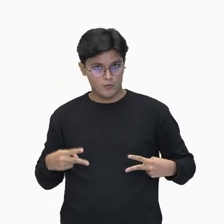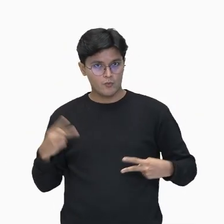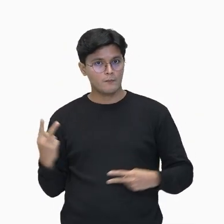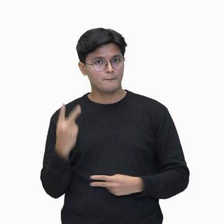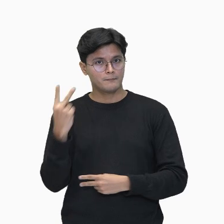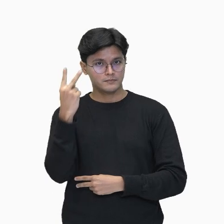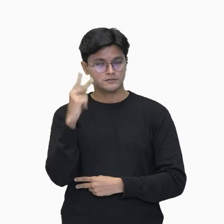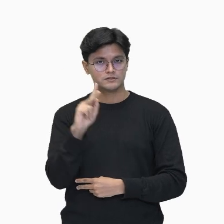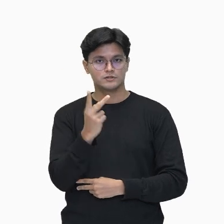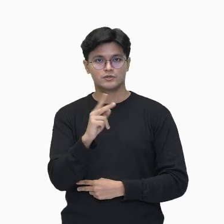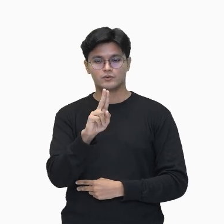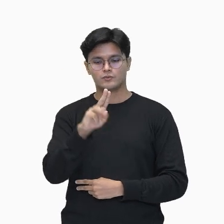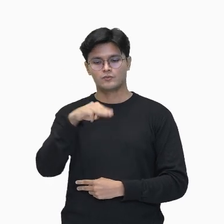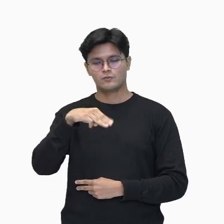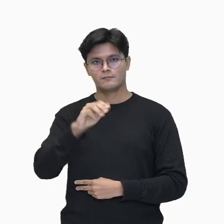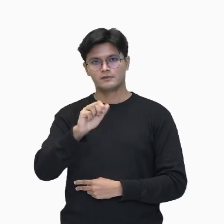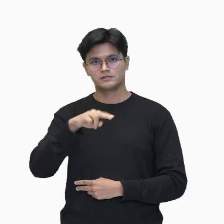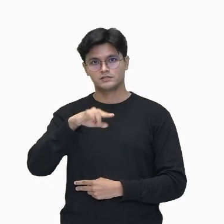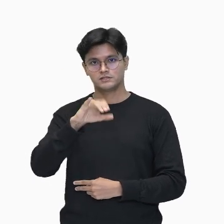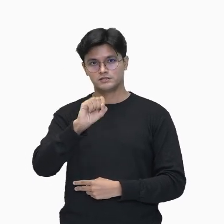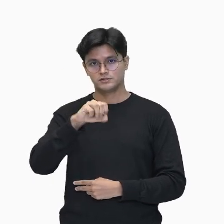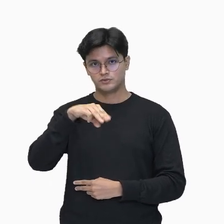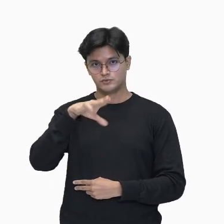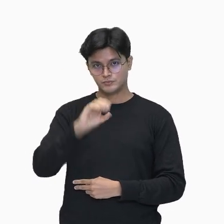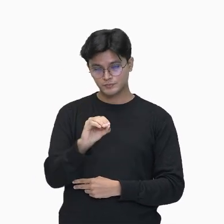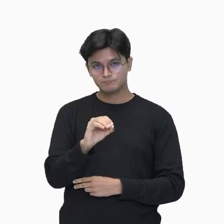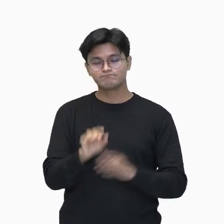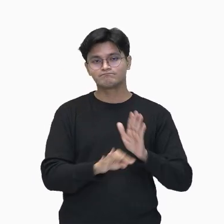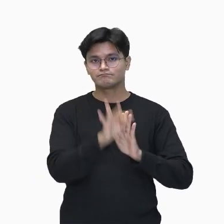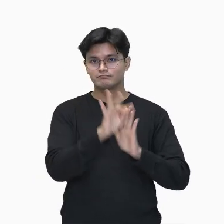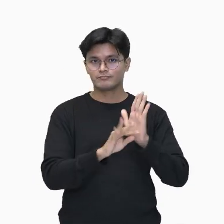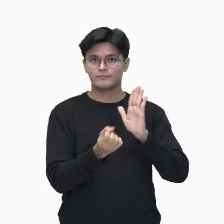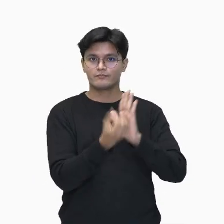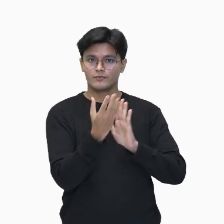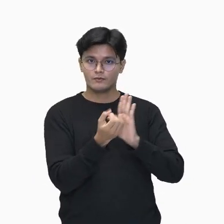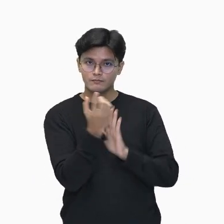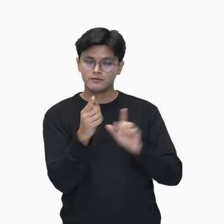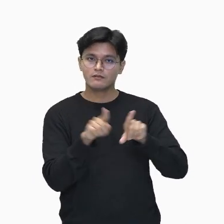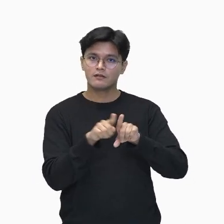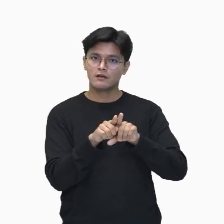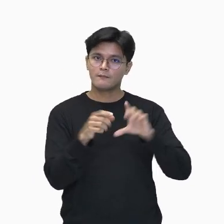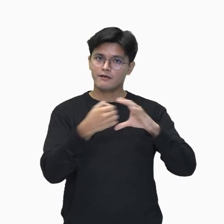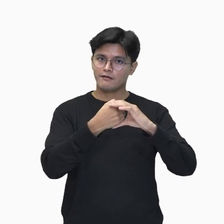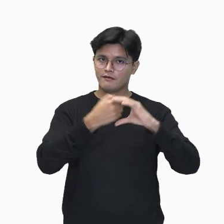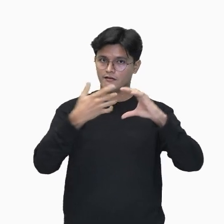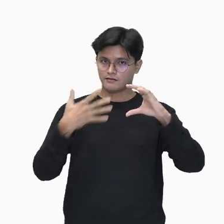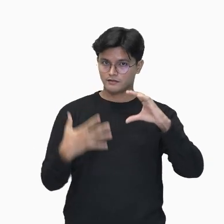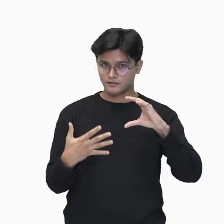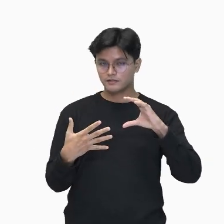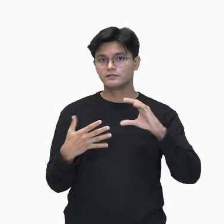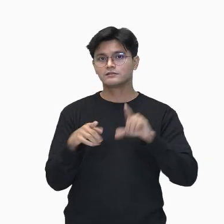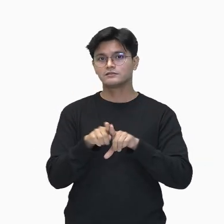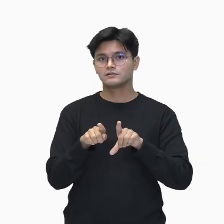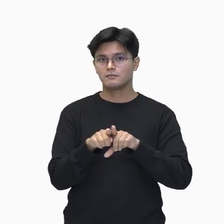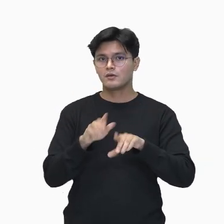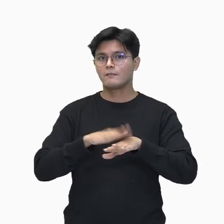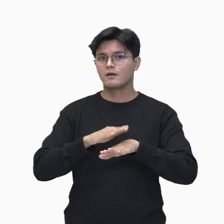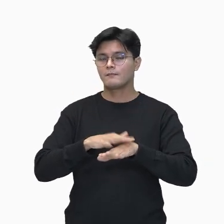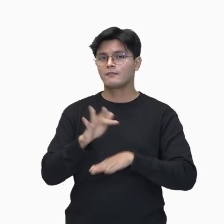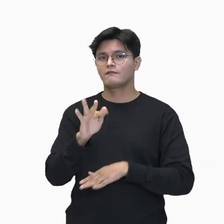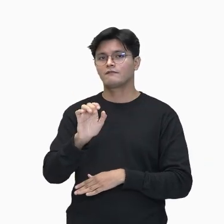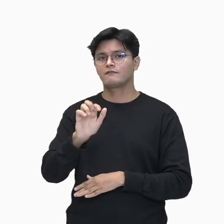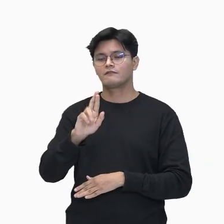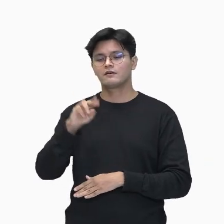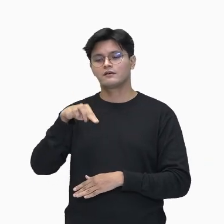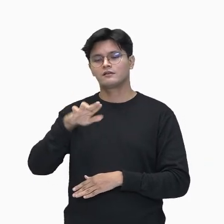contexto de produção O humanismo as características e humanismo Fernão Lopes